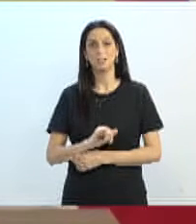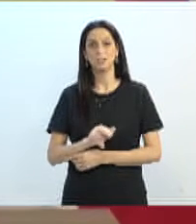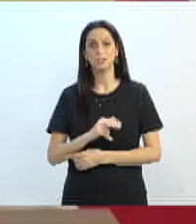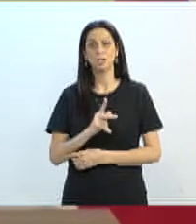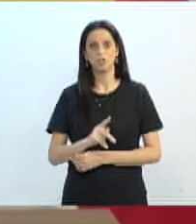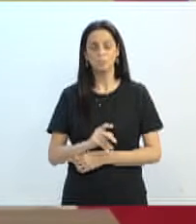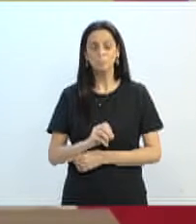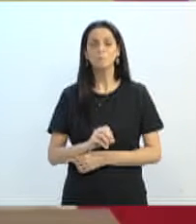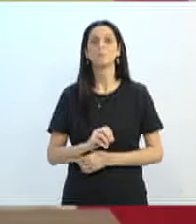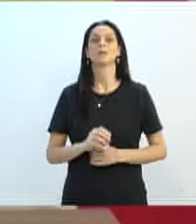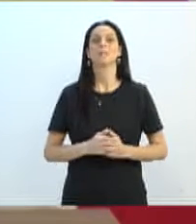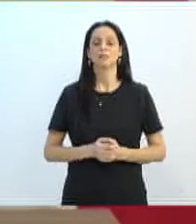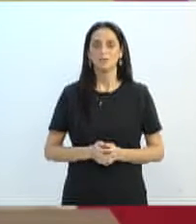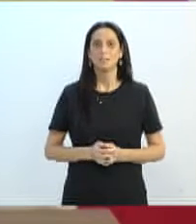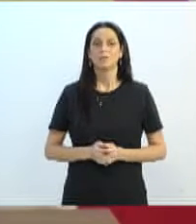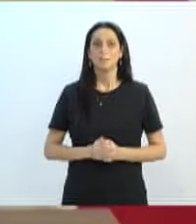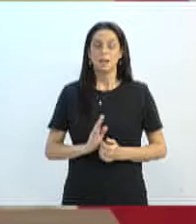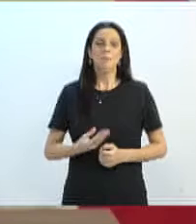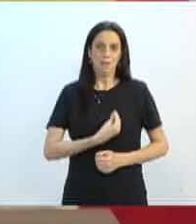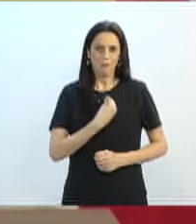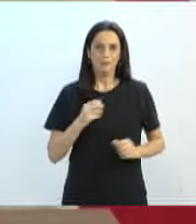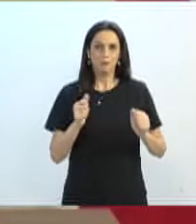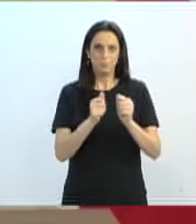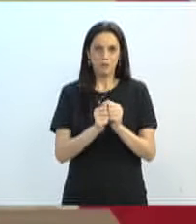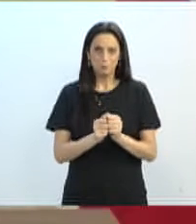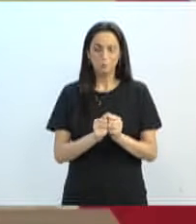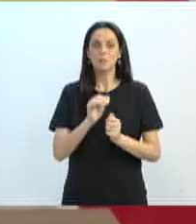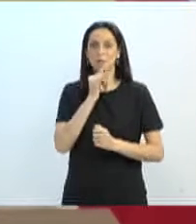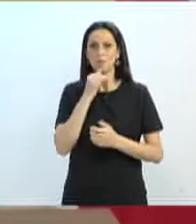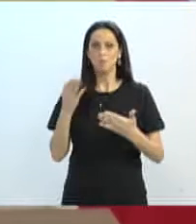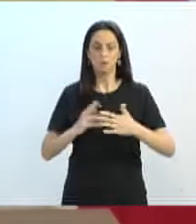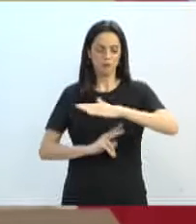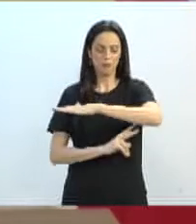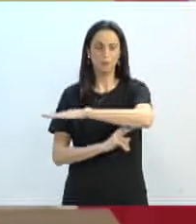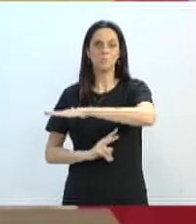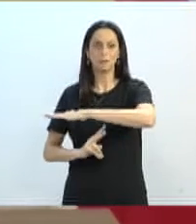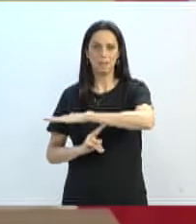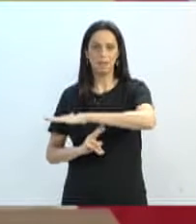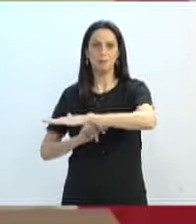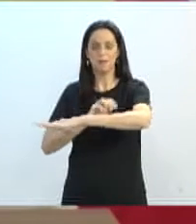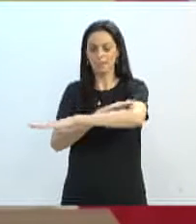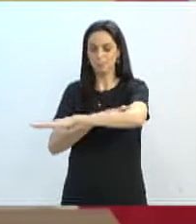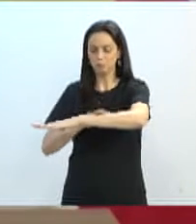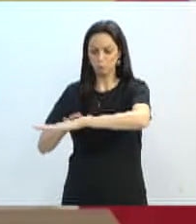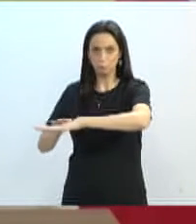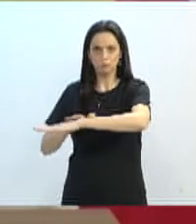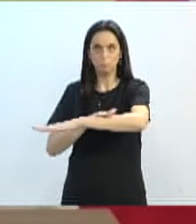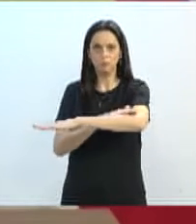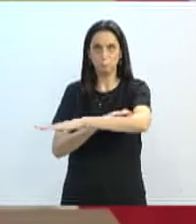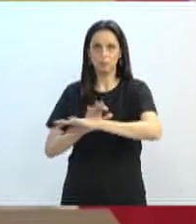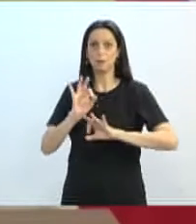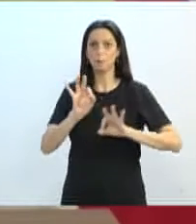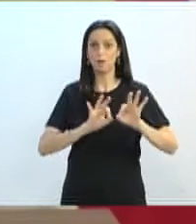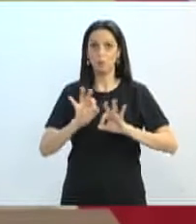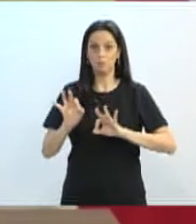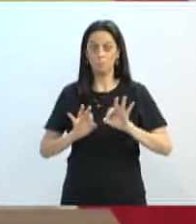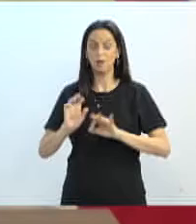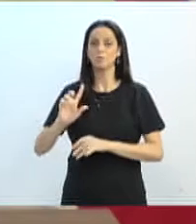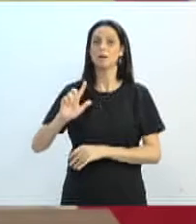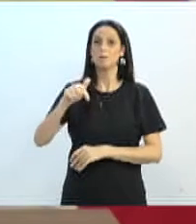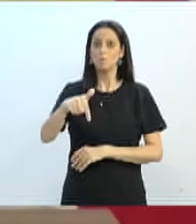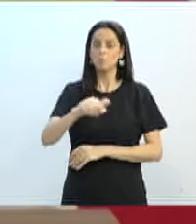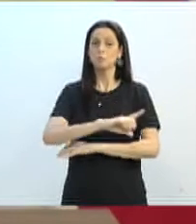que será concretado, eu creio que foi concretado hoje, o tema de cura, vereador Diego, eu creio que será liberado